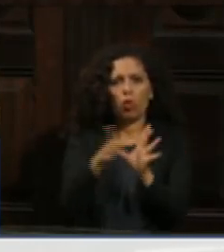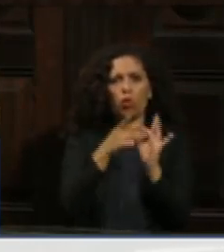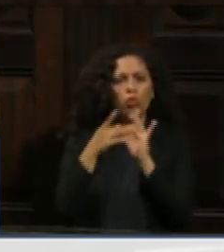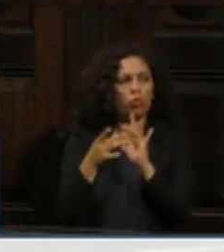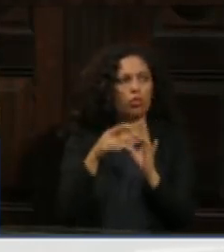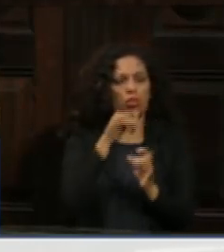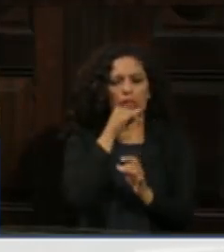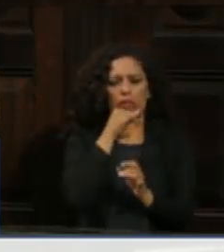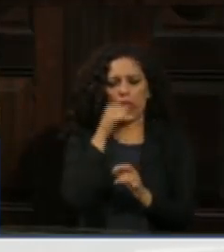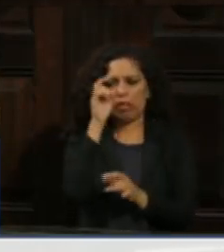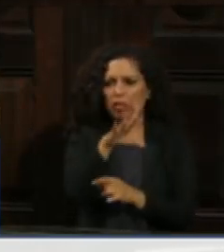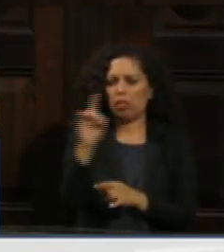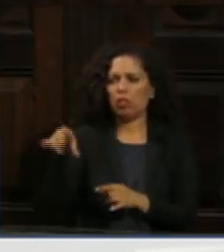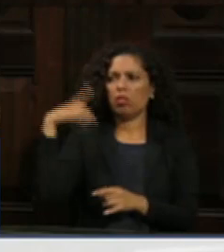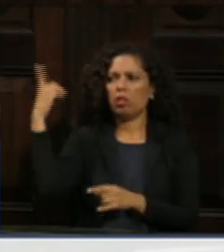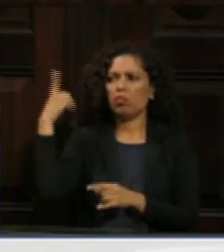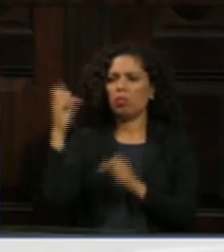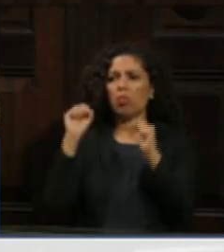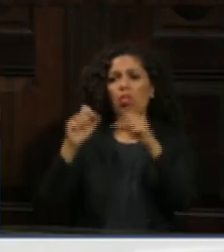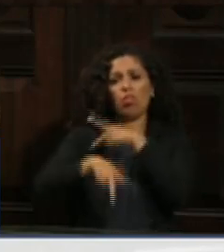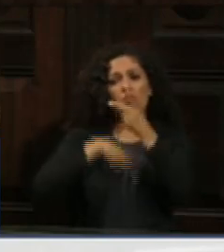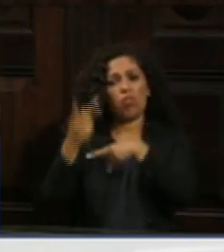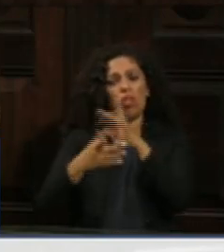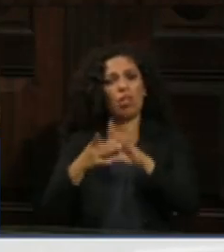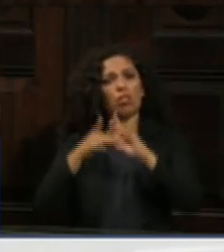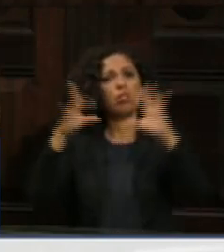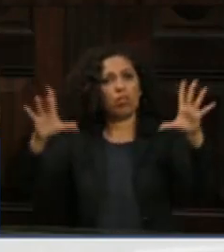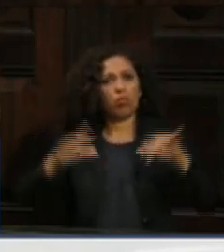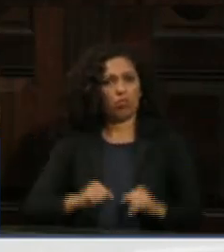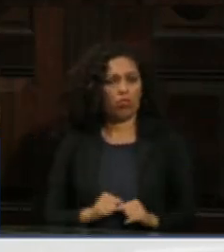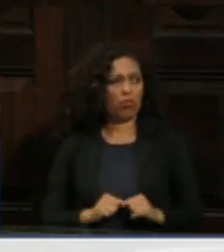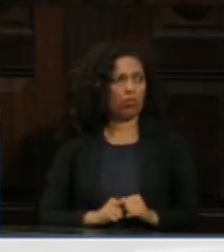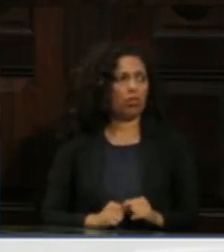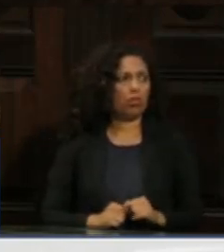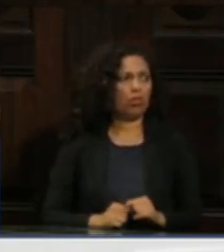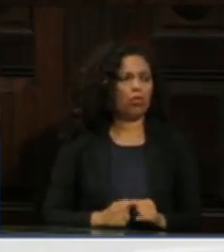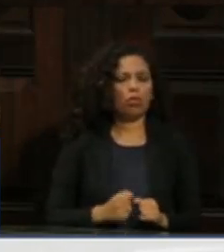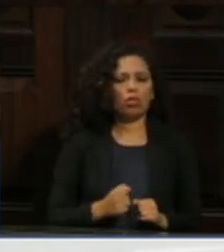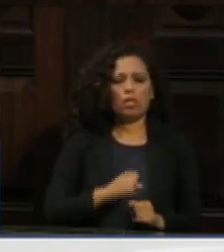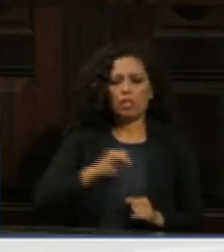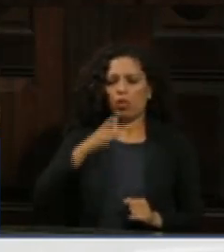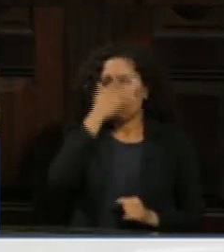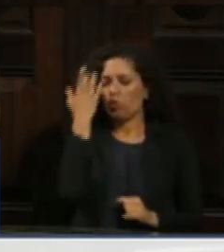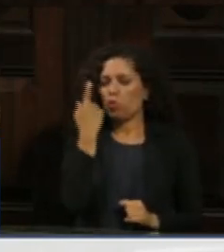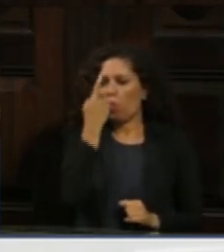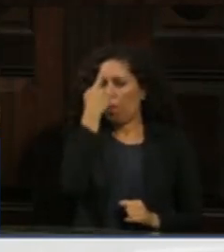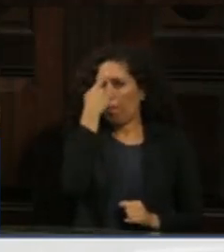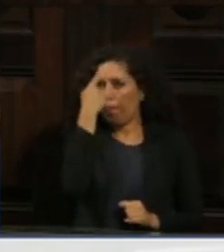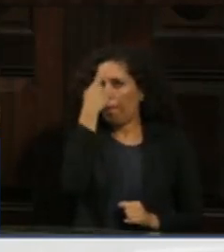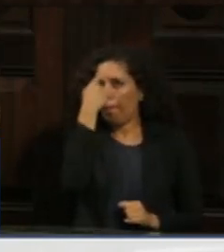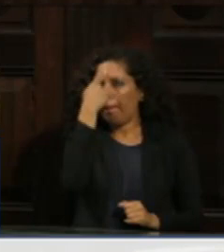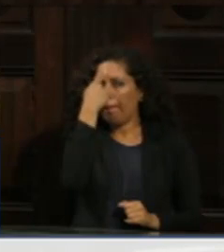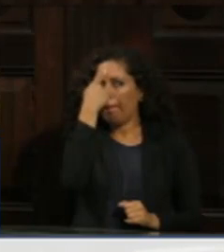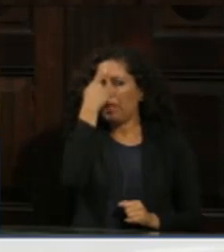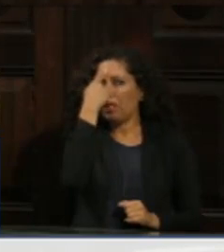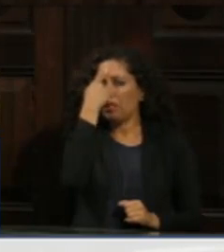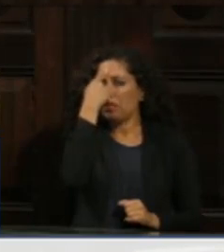interessa, a que projeto serve estas movimentações de